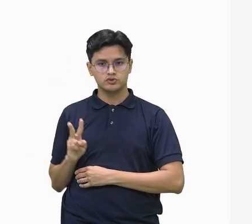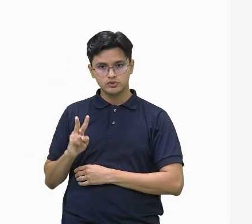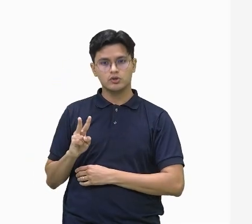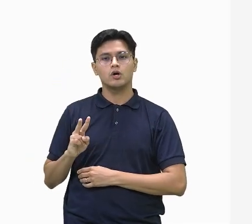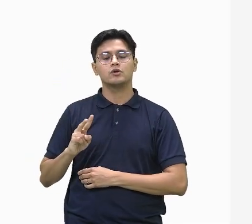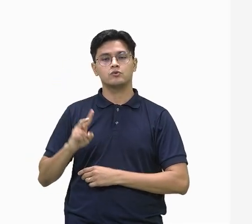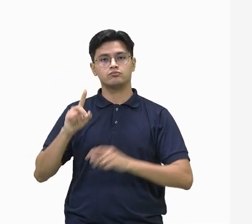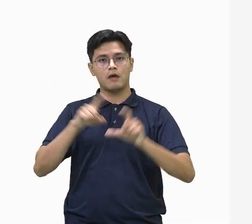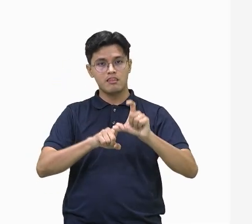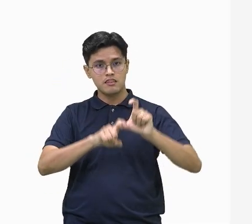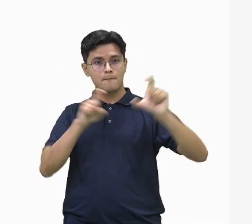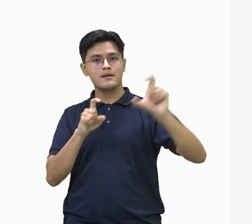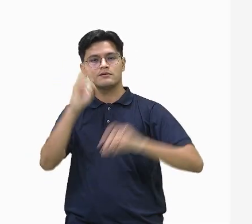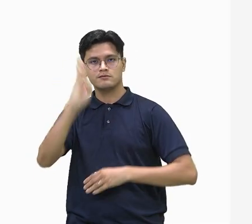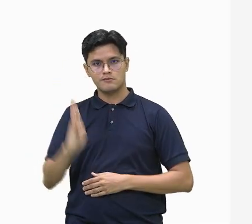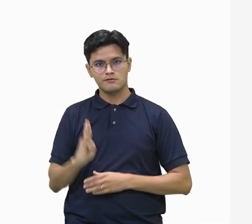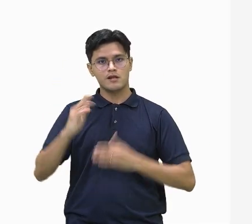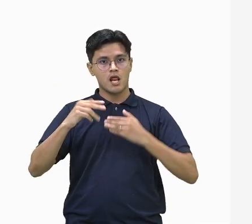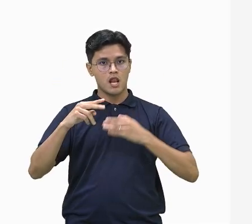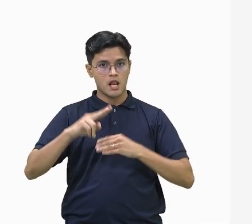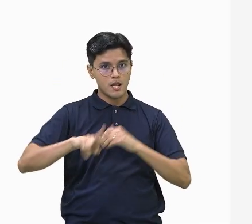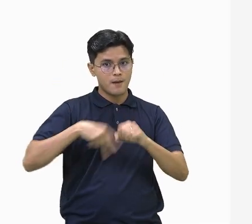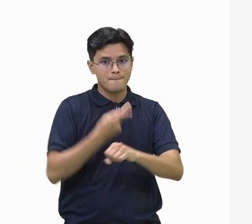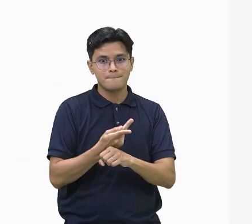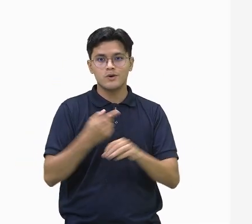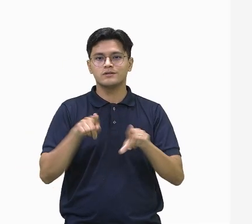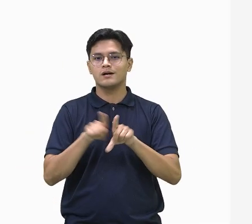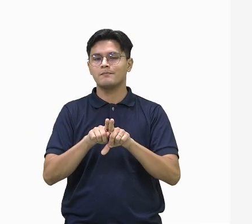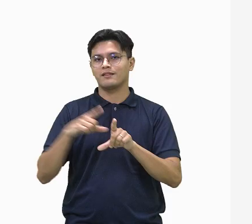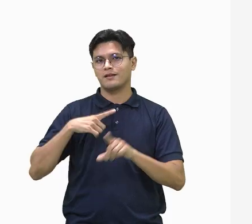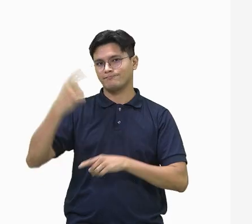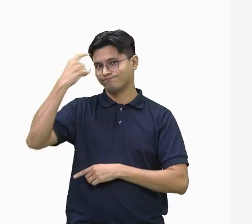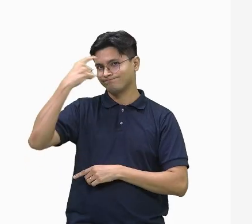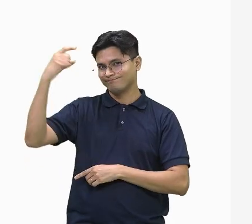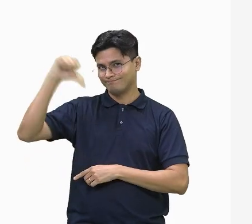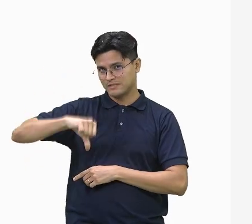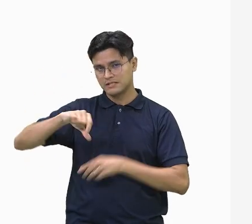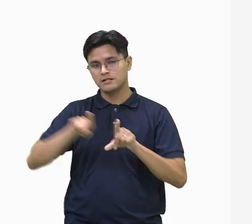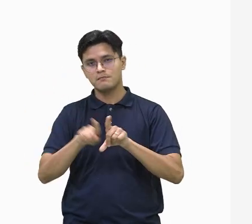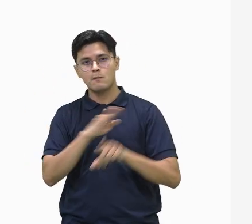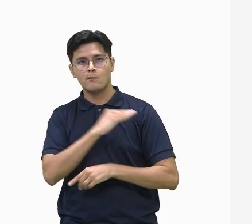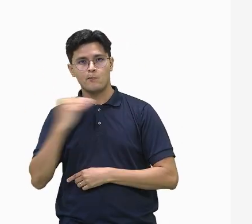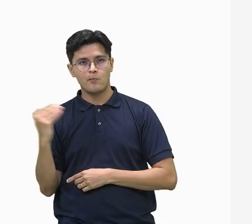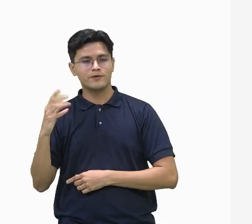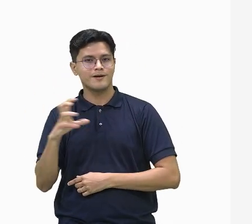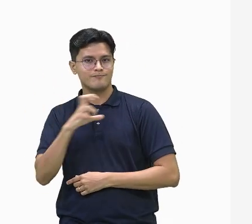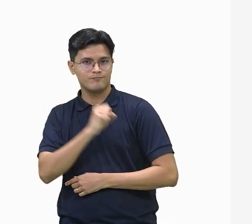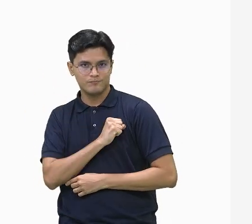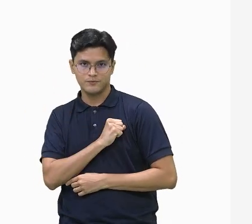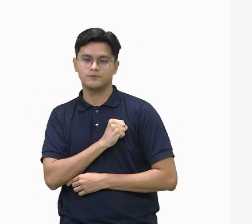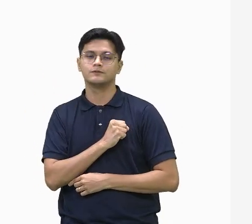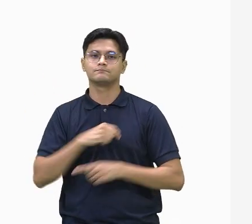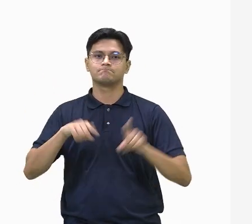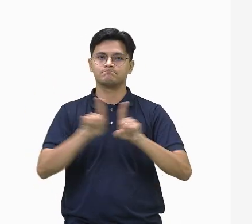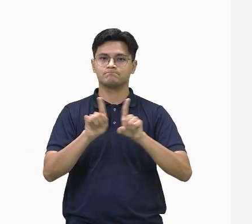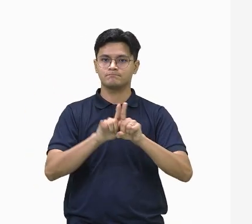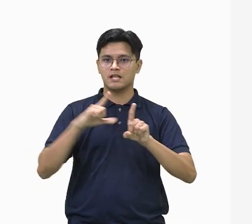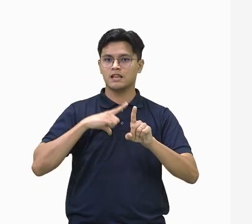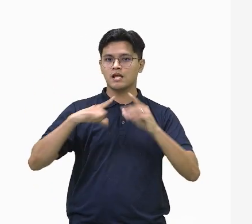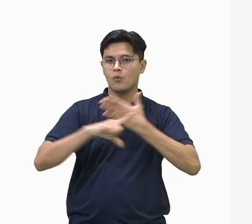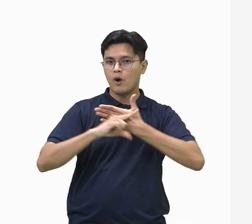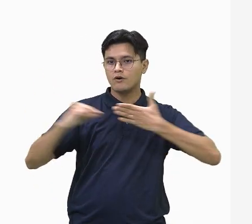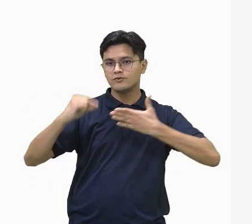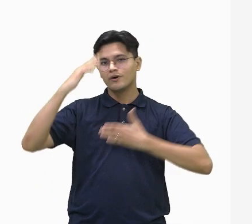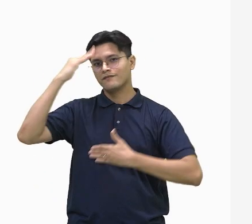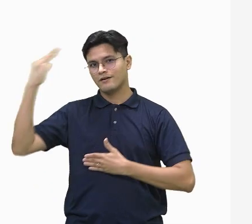desse movimento pessimismo, morte, né, amor, um lado mais sombrio. E autores que se destacaram, Álvaro